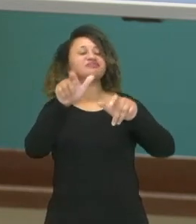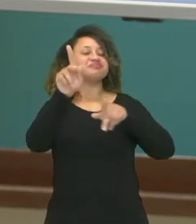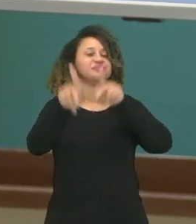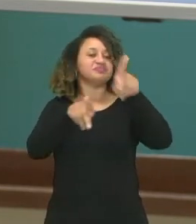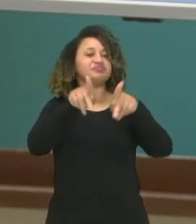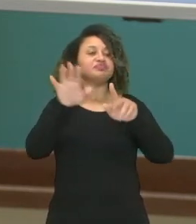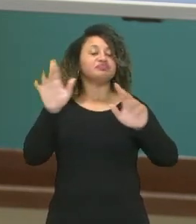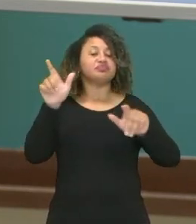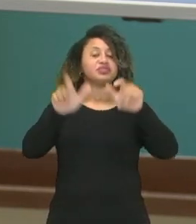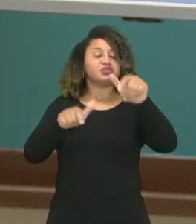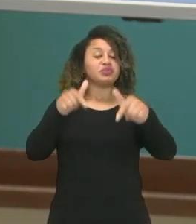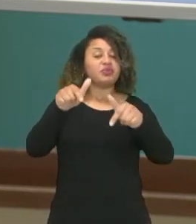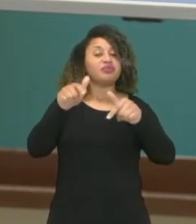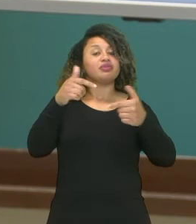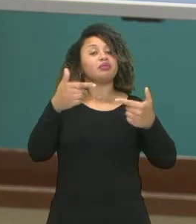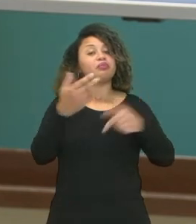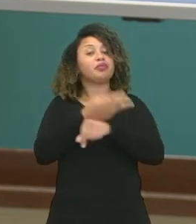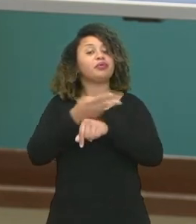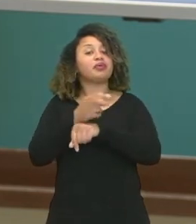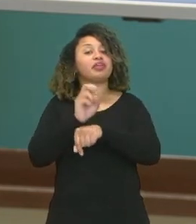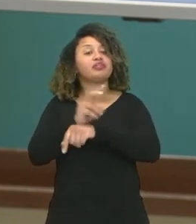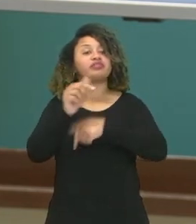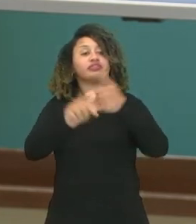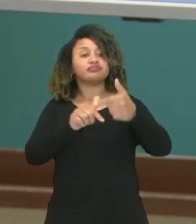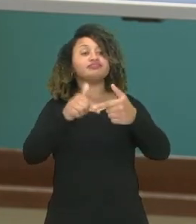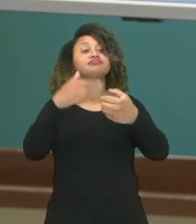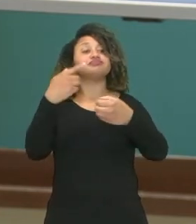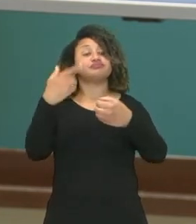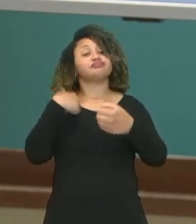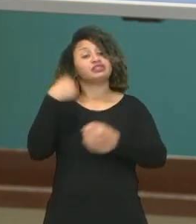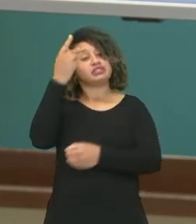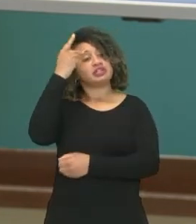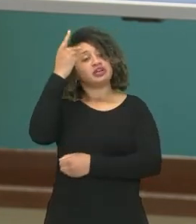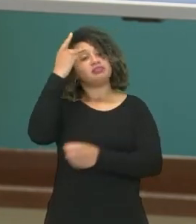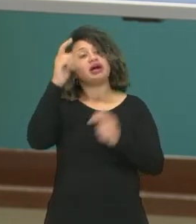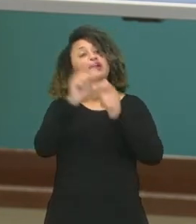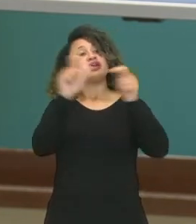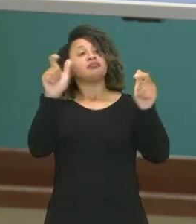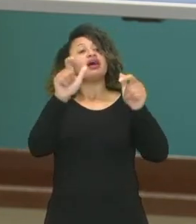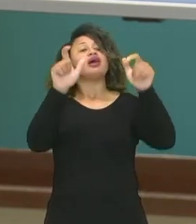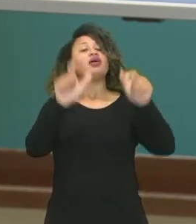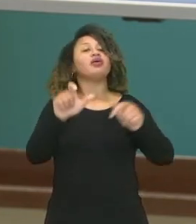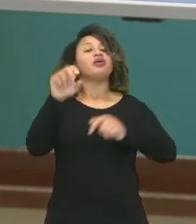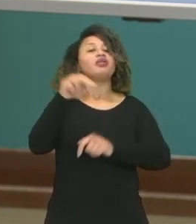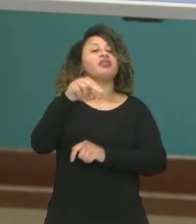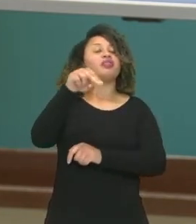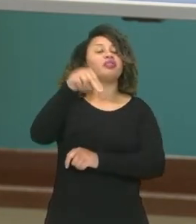dos trabalhadores. São Paulo, bem óbvio. A maioria desses trabalhadores vinha